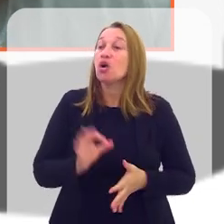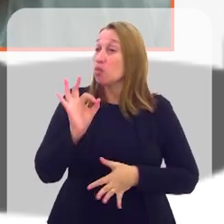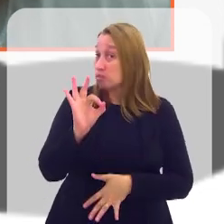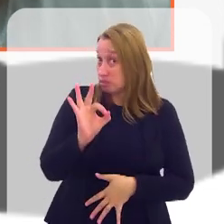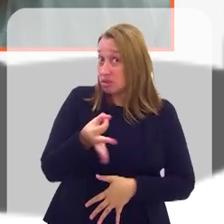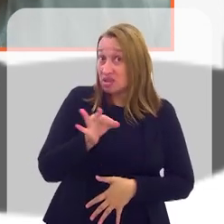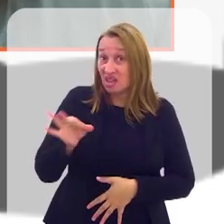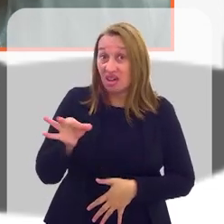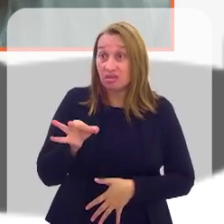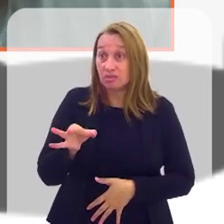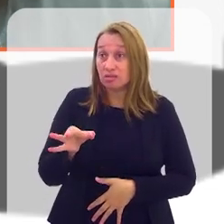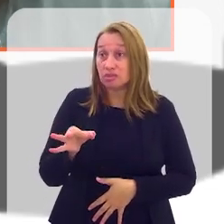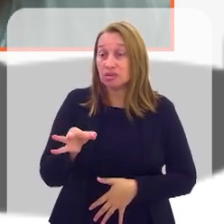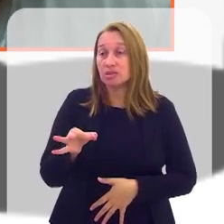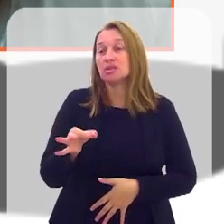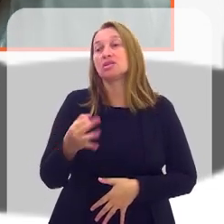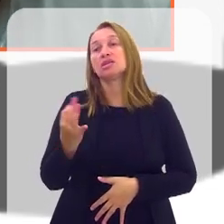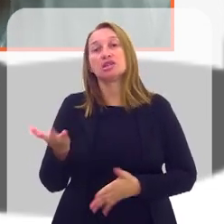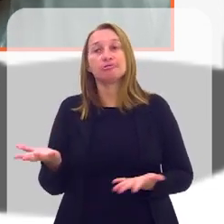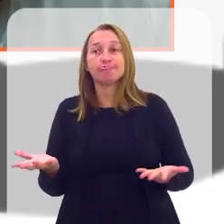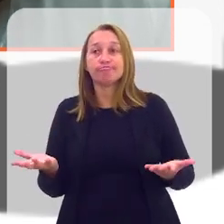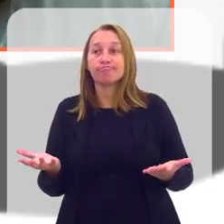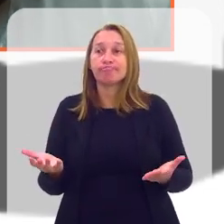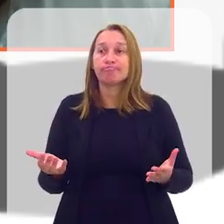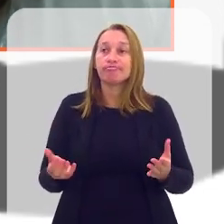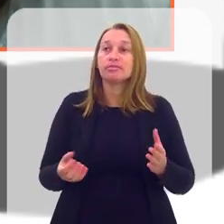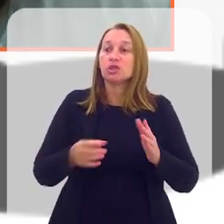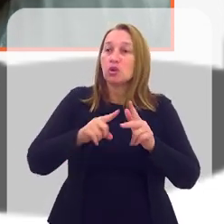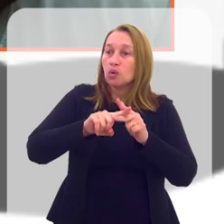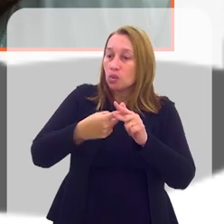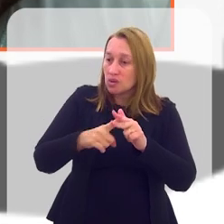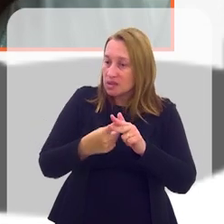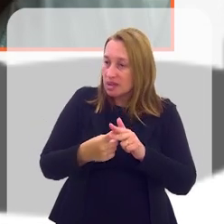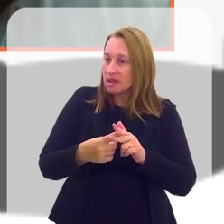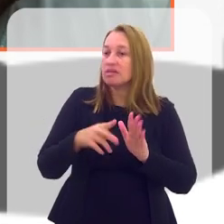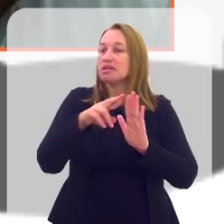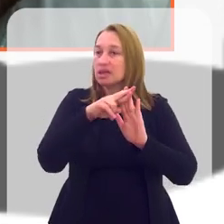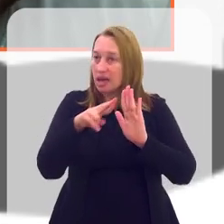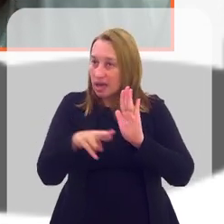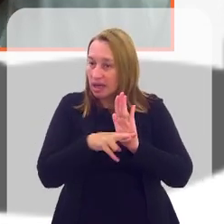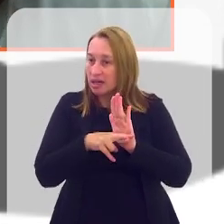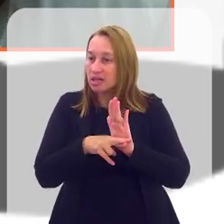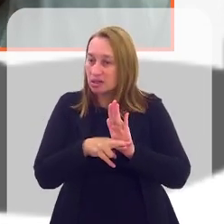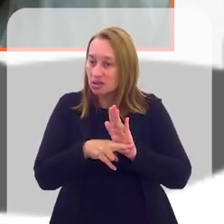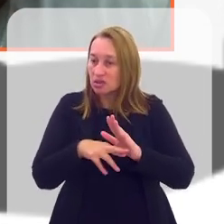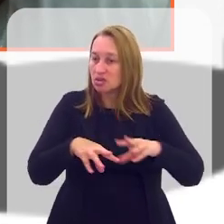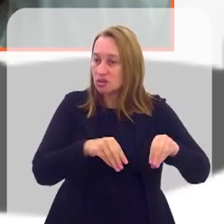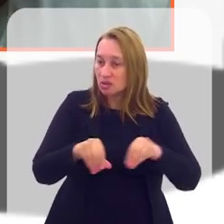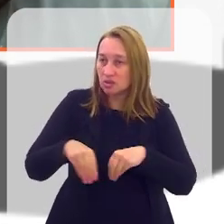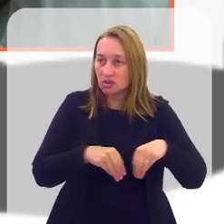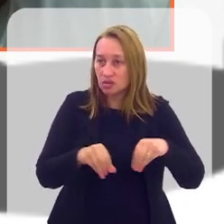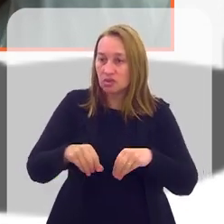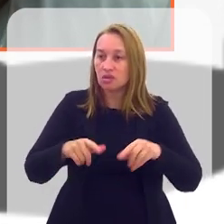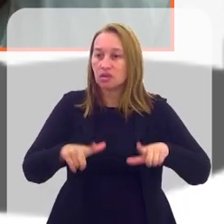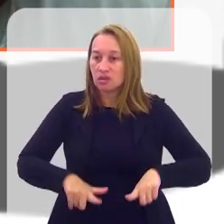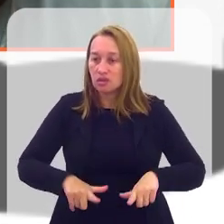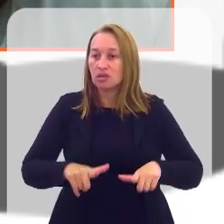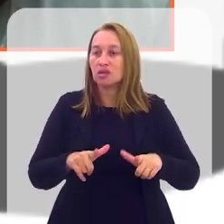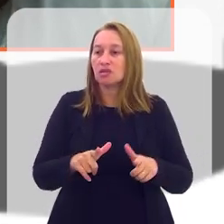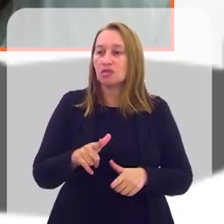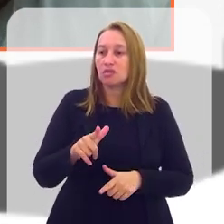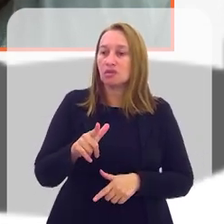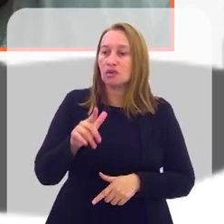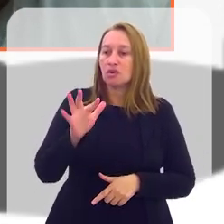O ideal é que seja realizada a regularização fundiária desses imóveis. Inclusive,